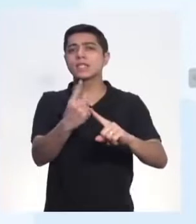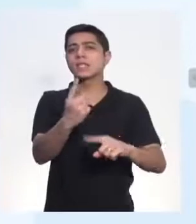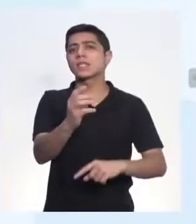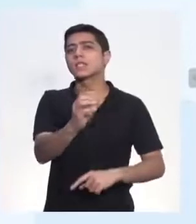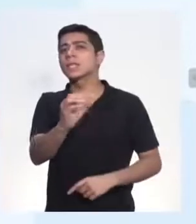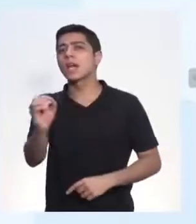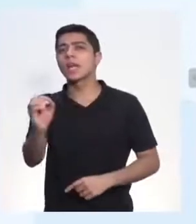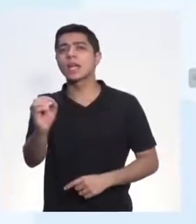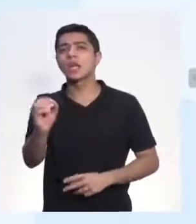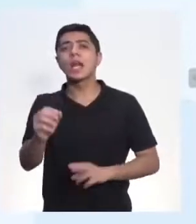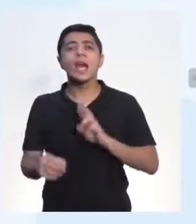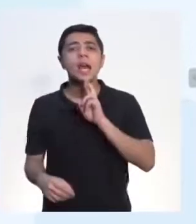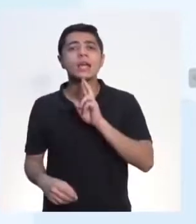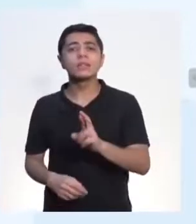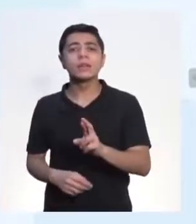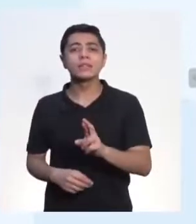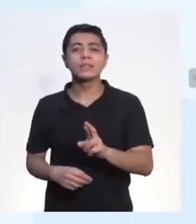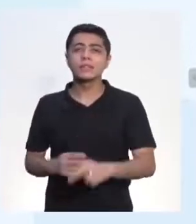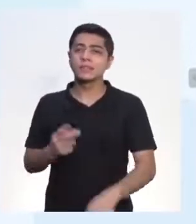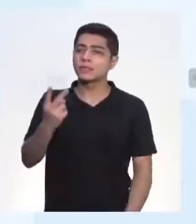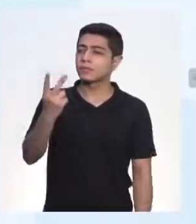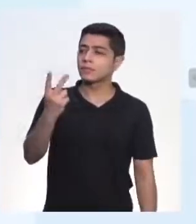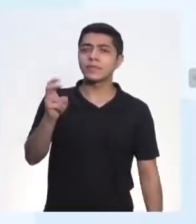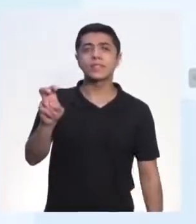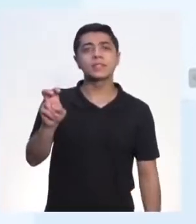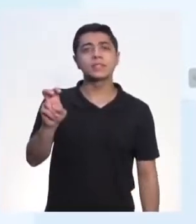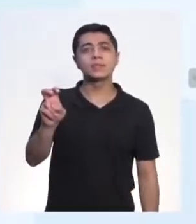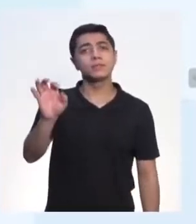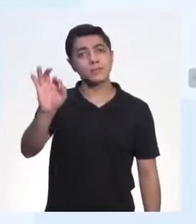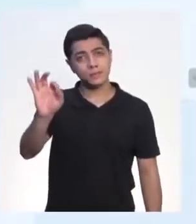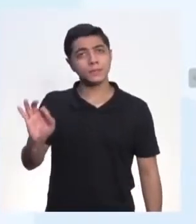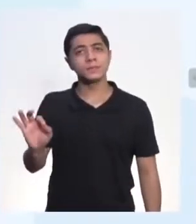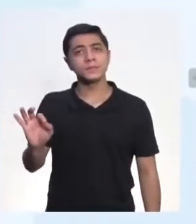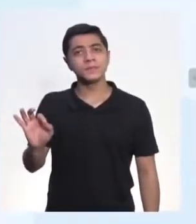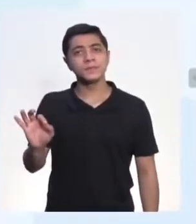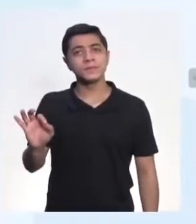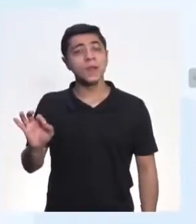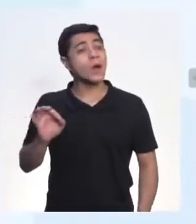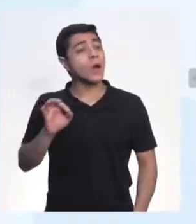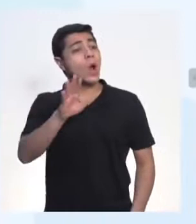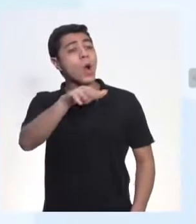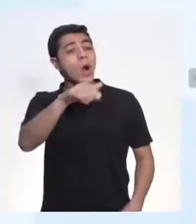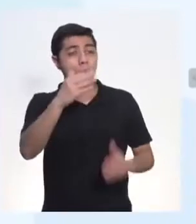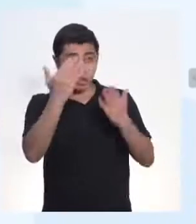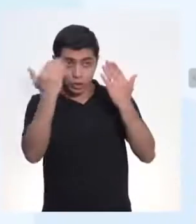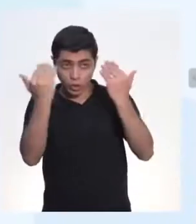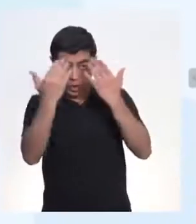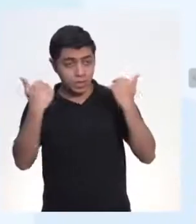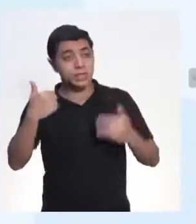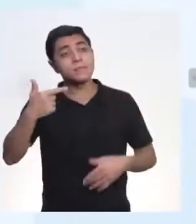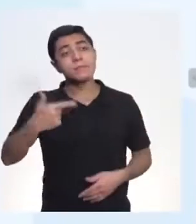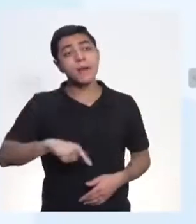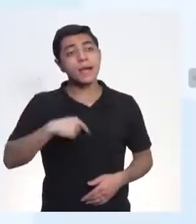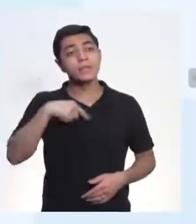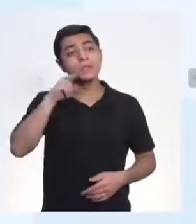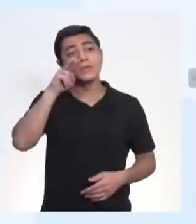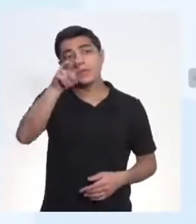eu chego nos 25%. E sabe uma outra coisa que eu vi no chat, Jonas? Teve gente que colocou já